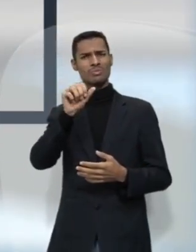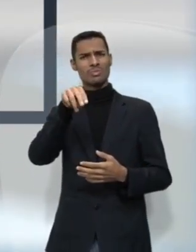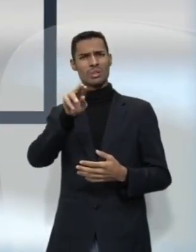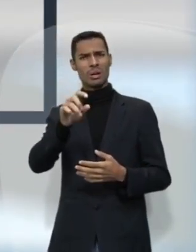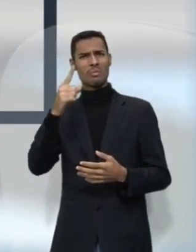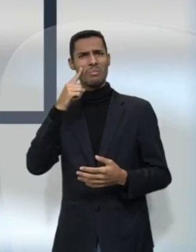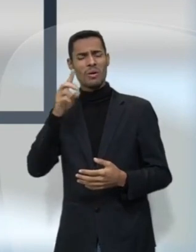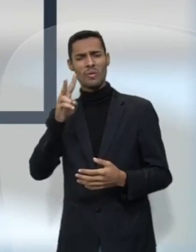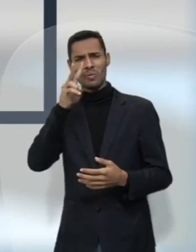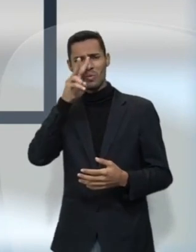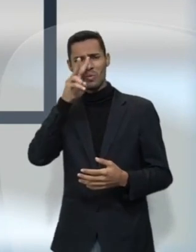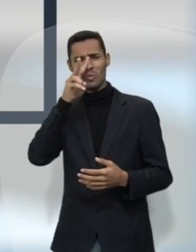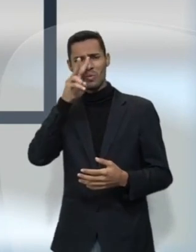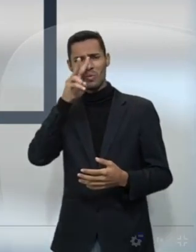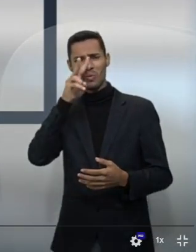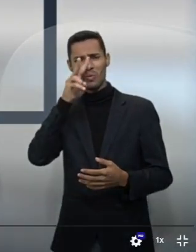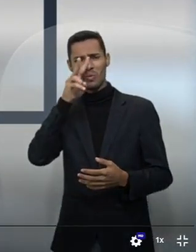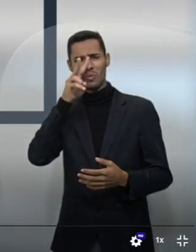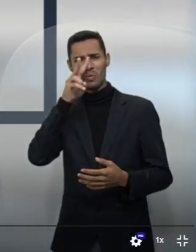uma força de cisalhamento